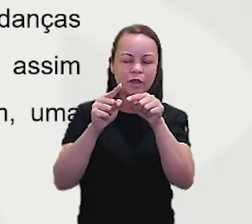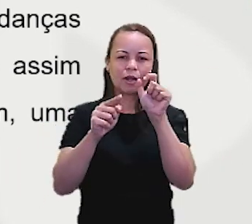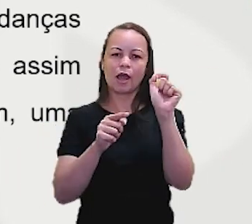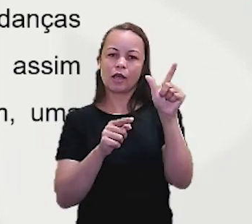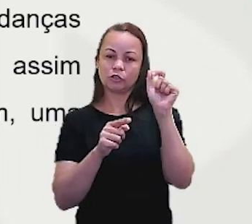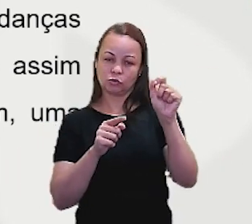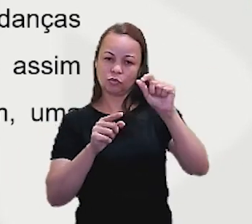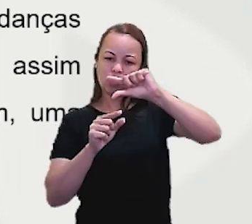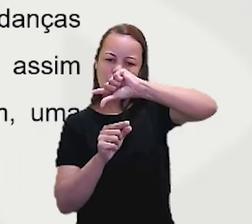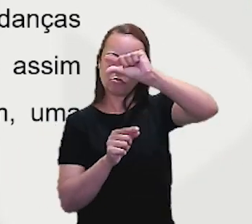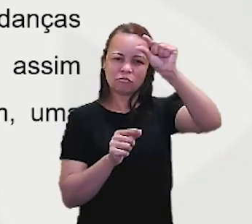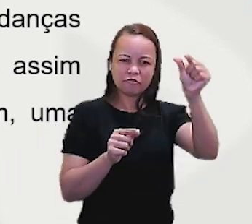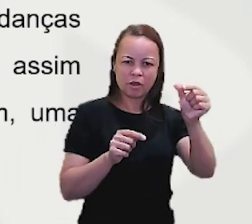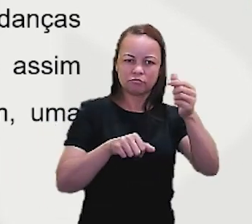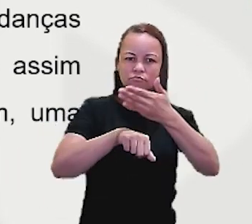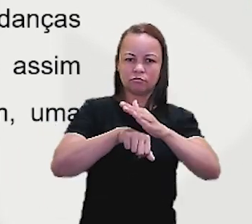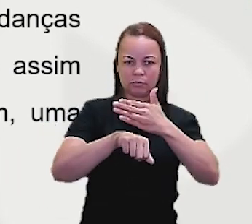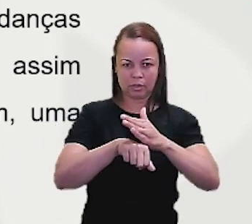com a faixa branca.